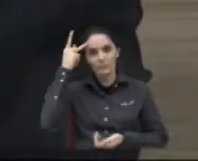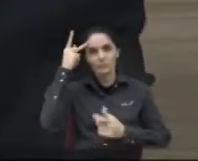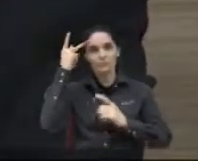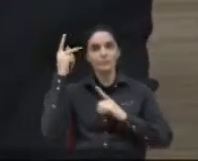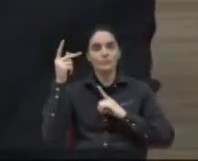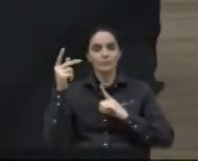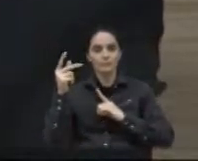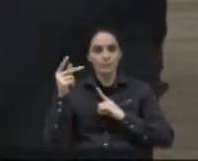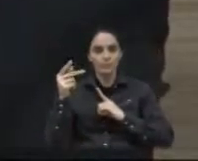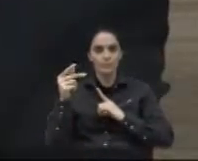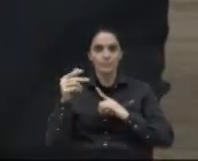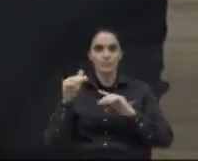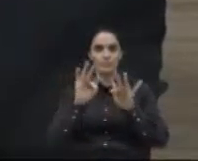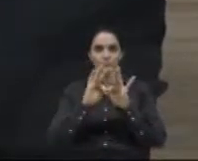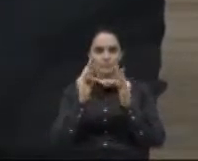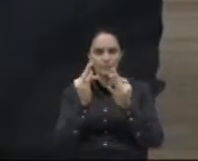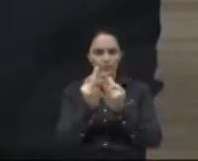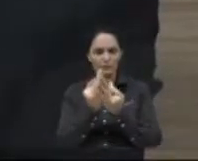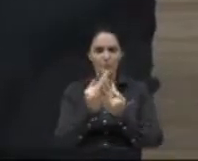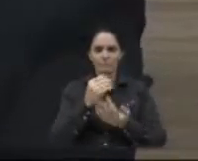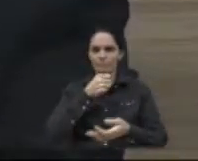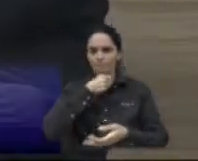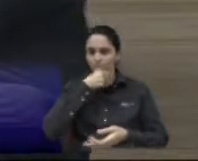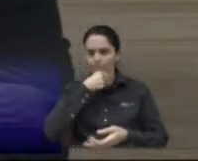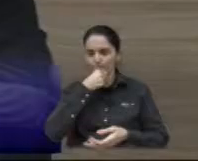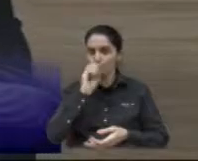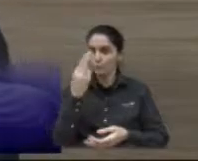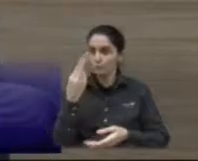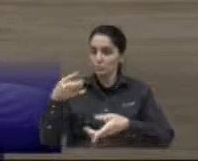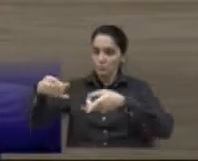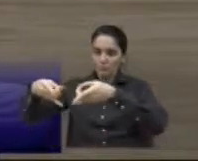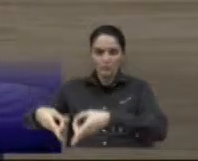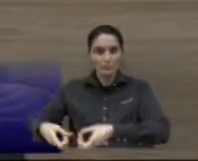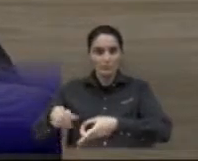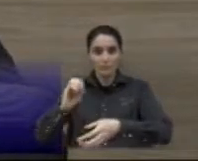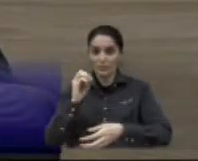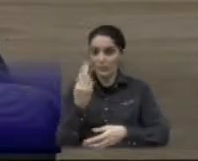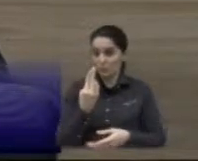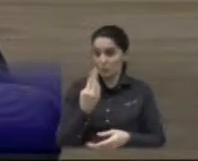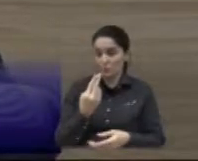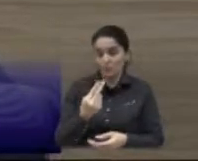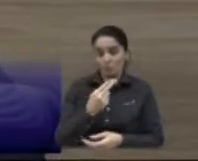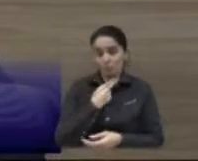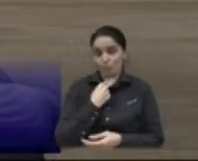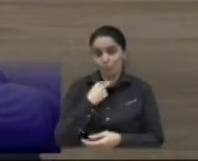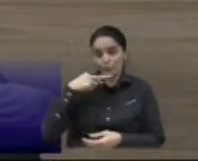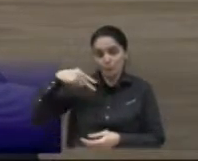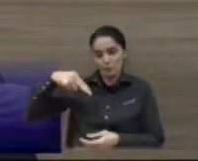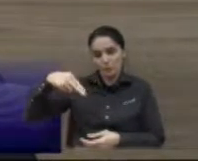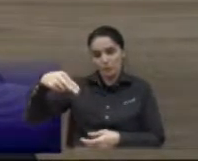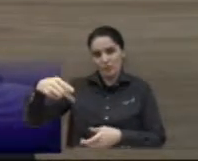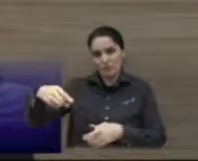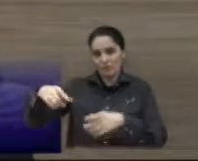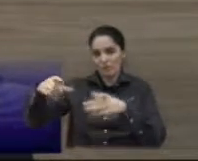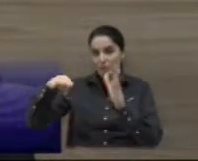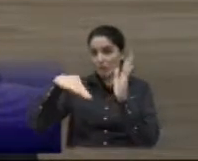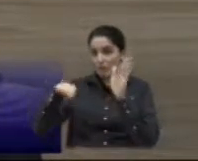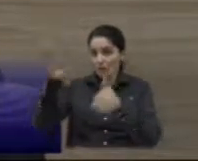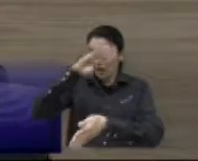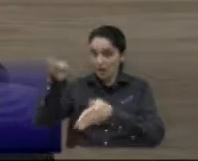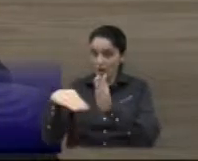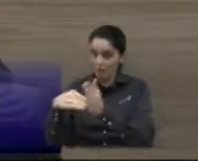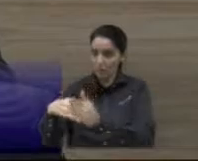familiar acamado, idosos, incapazes de poder se dirigir até o posto